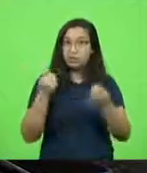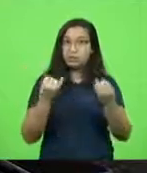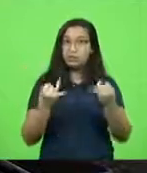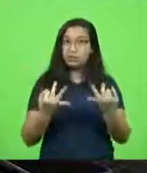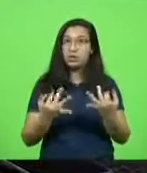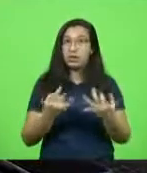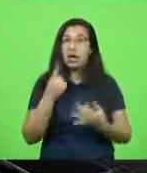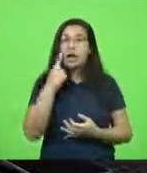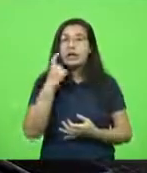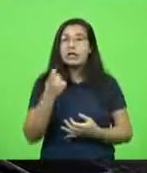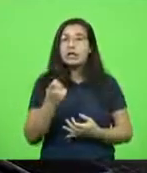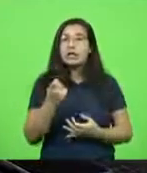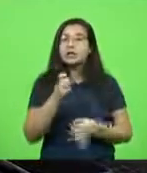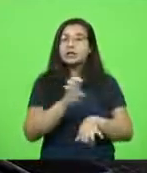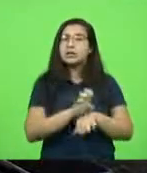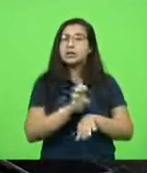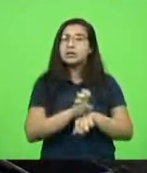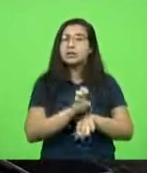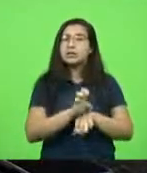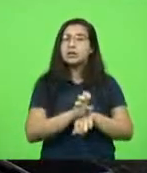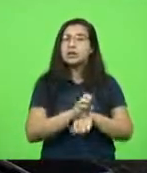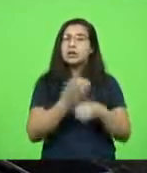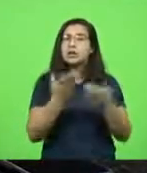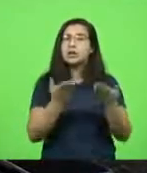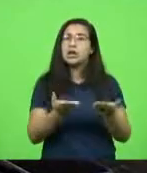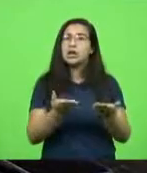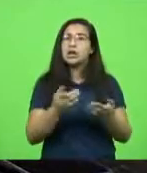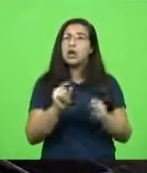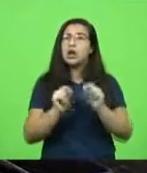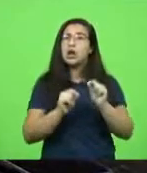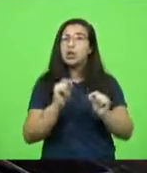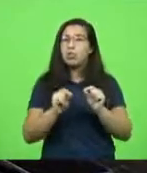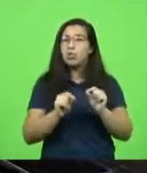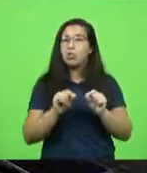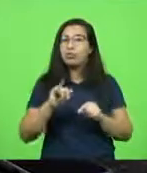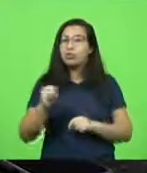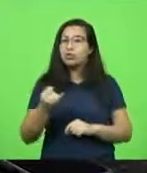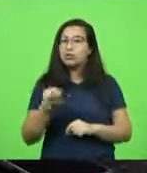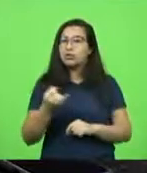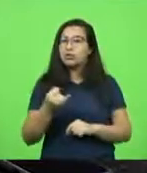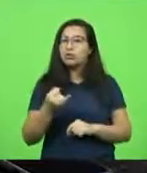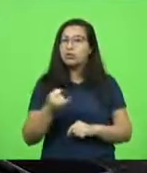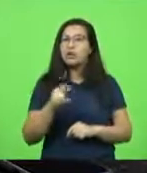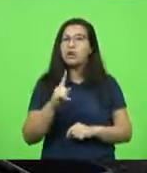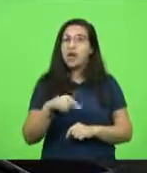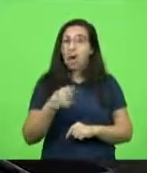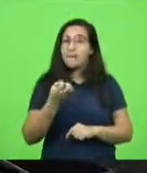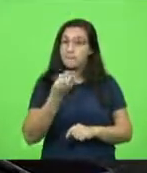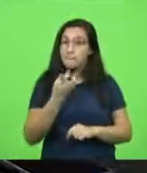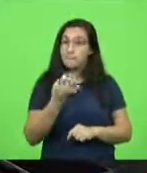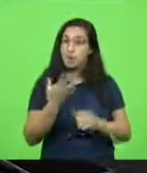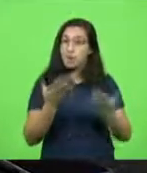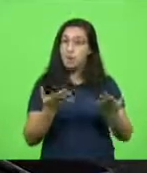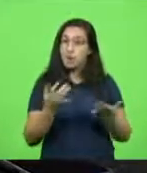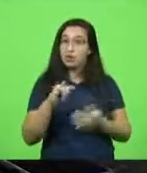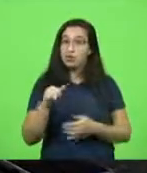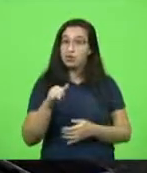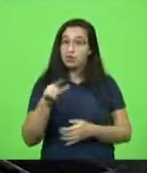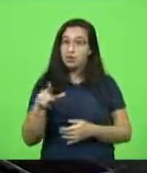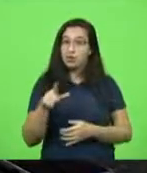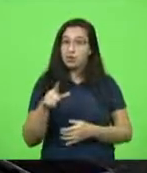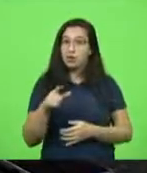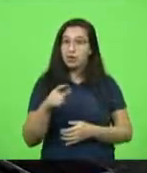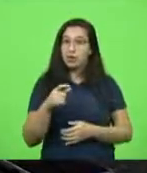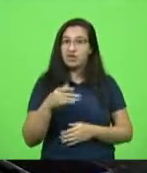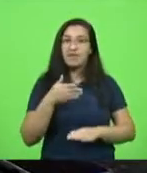do Estado de Santa Catarina e em cima de Joinville que a carteira Agora digo mais Joinville é muito bom muito bom para ir buscar